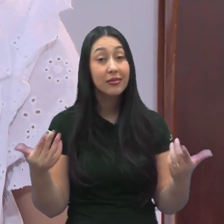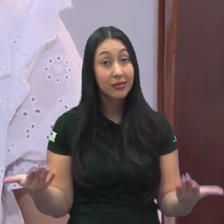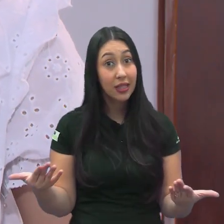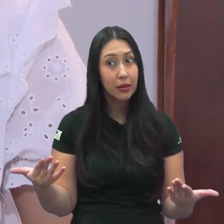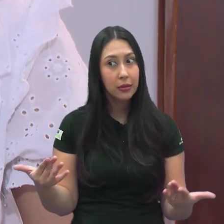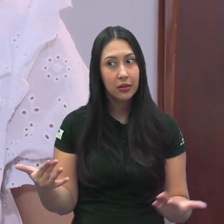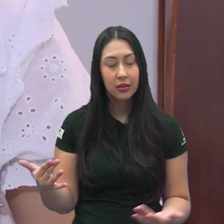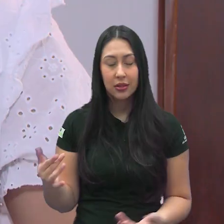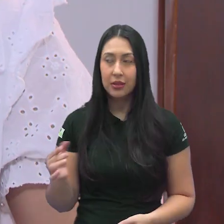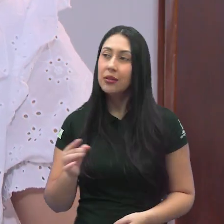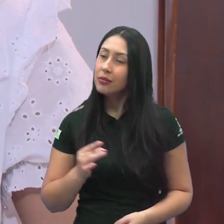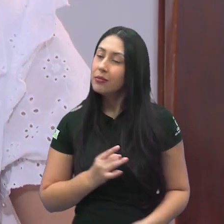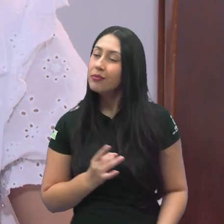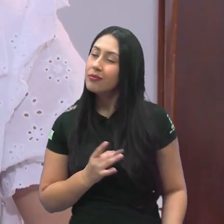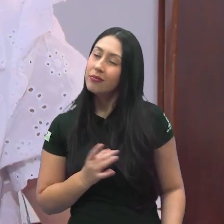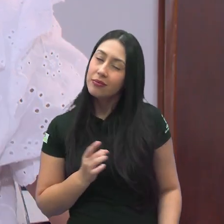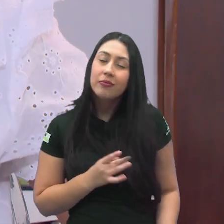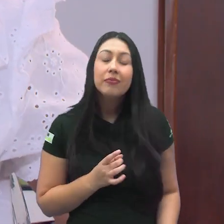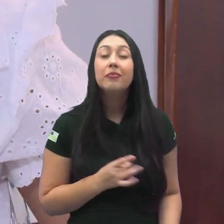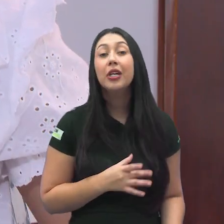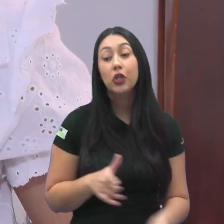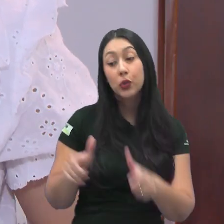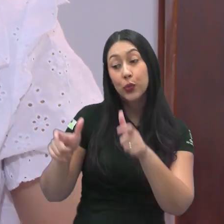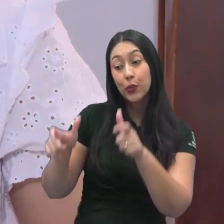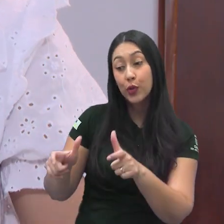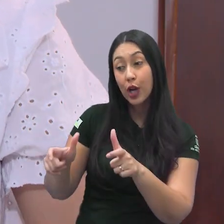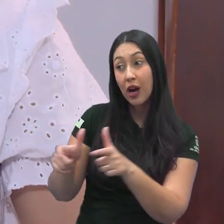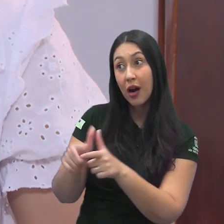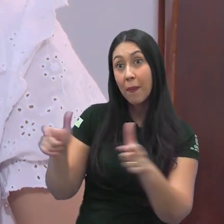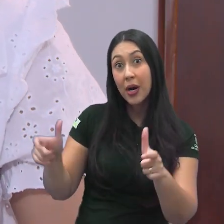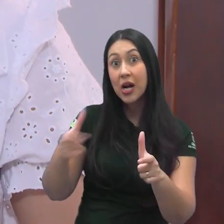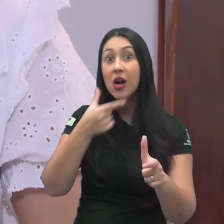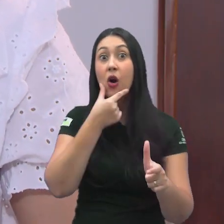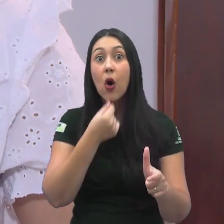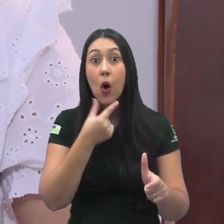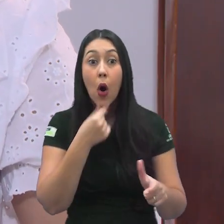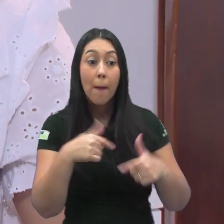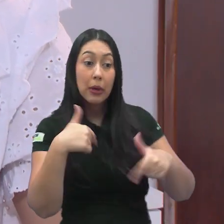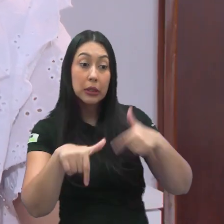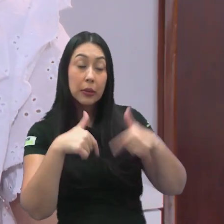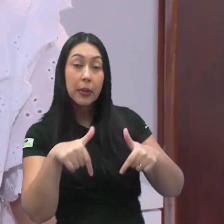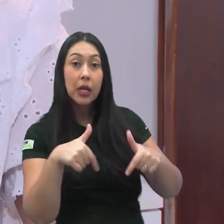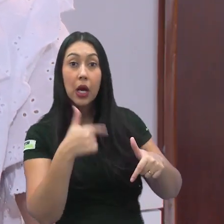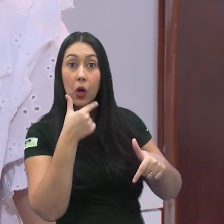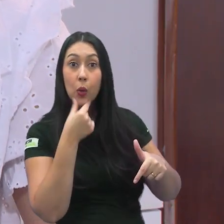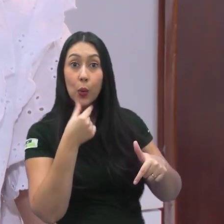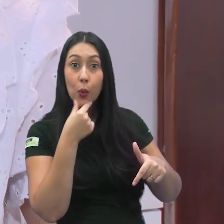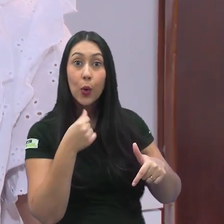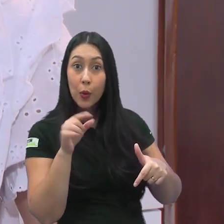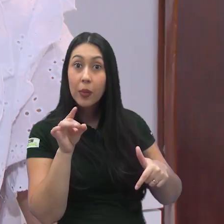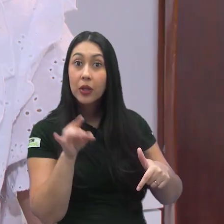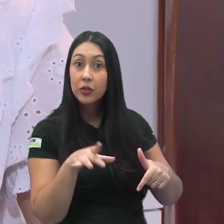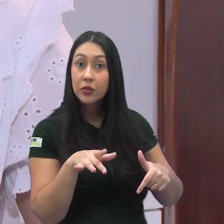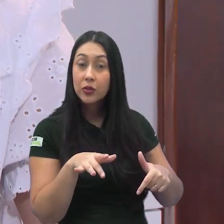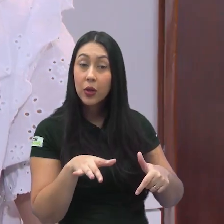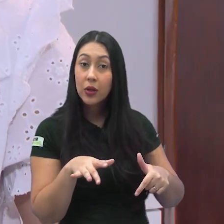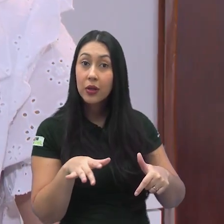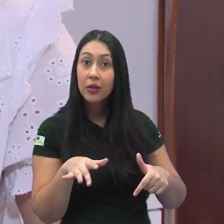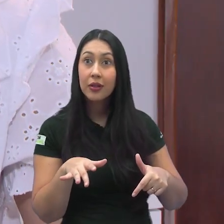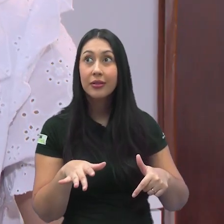homem. E aí é um pouco intimidante, né? Você estar numa sala só com homens, estar trabalhando só com